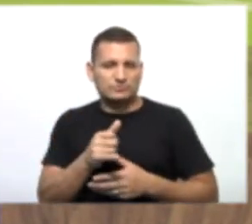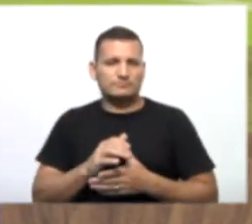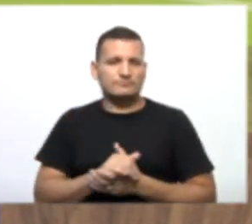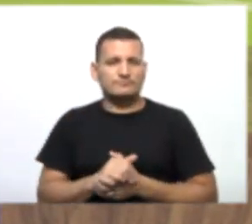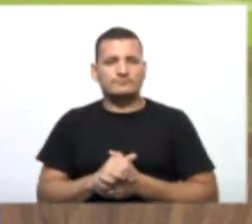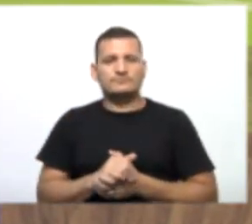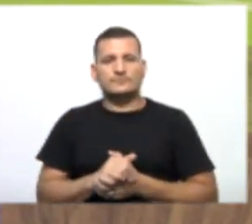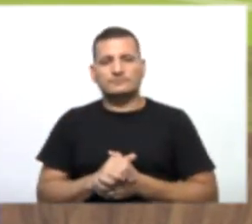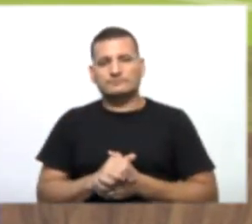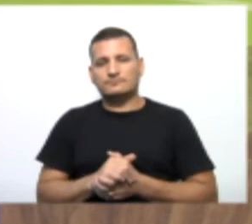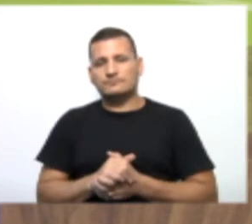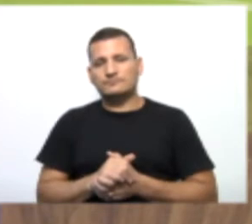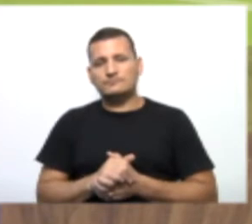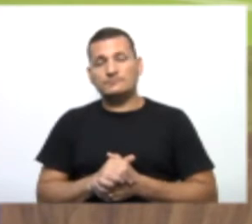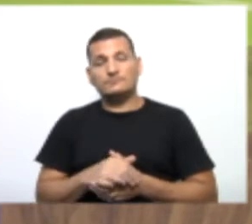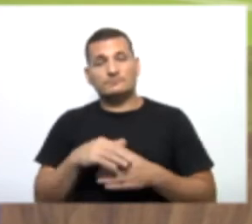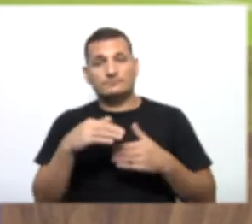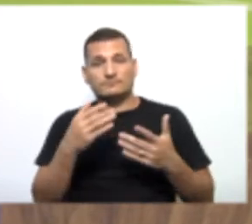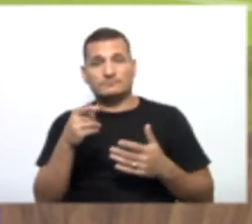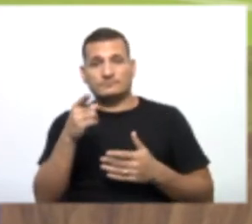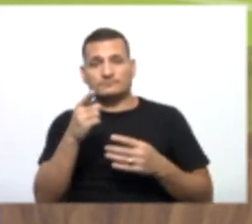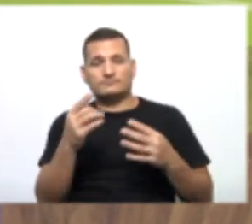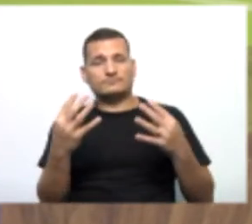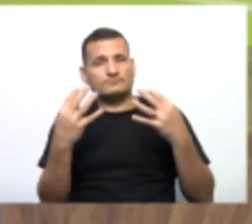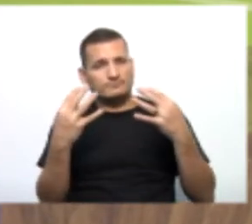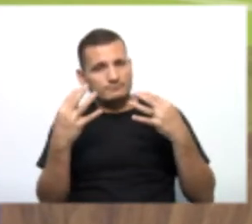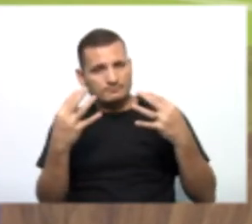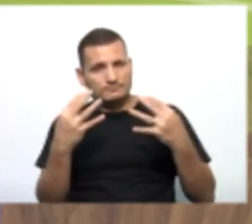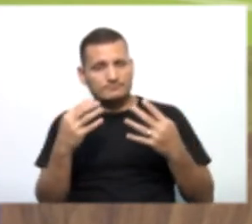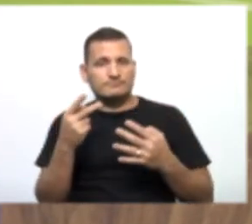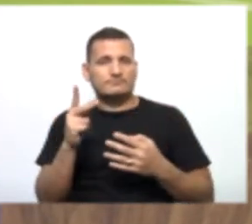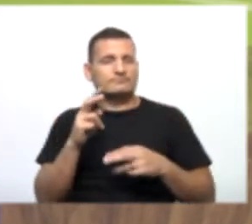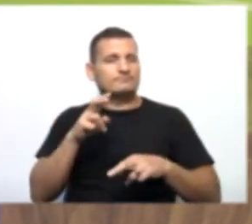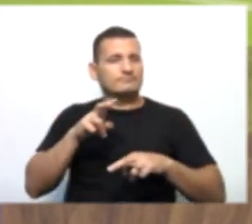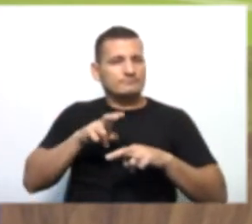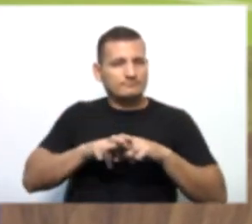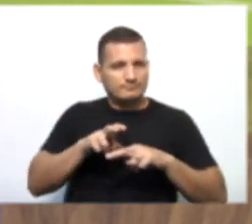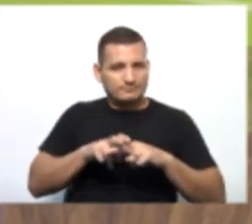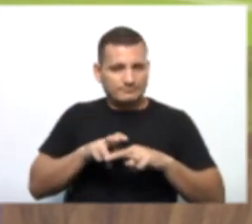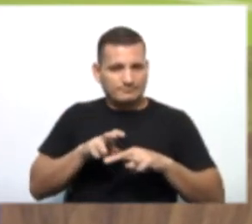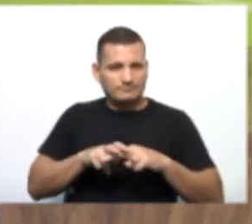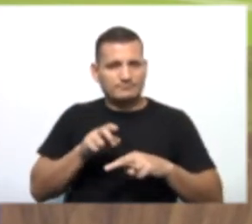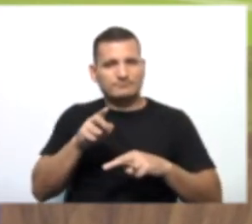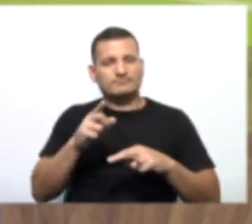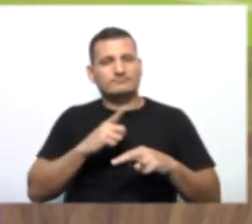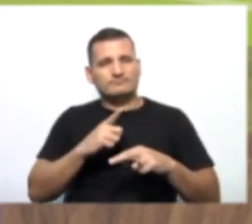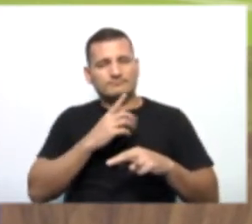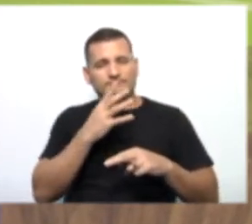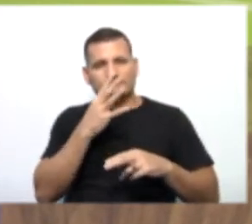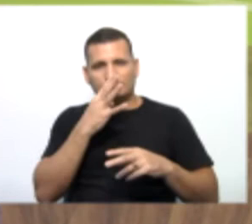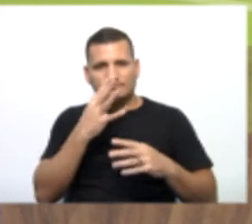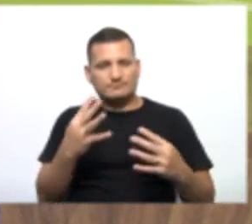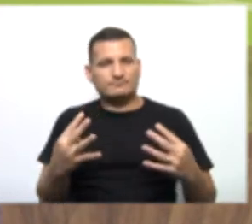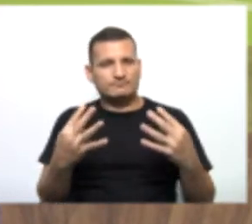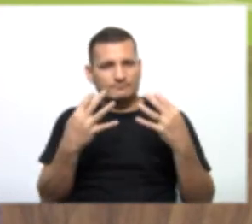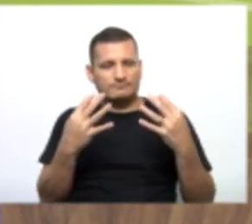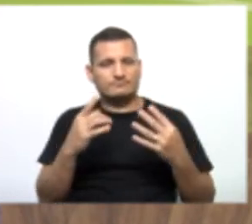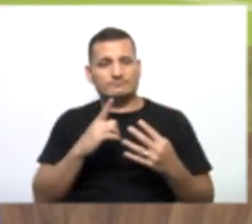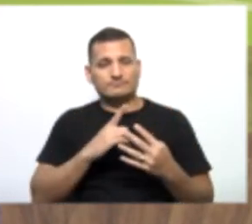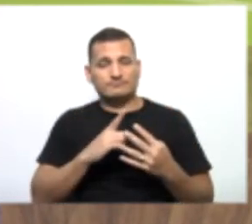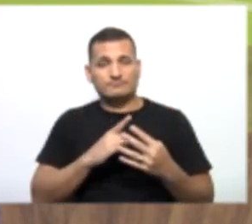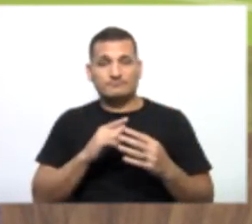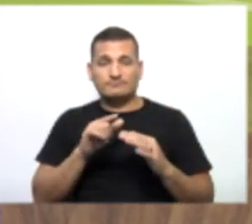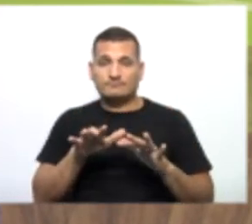Meu querido, você que está assistindo aí, você que está bem acomodado na sua carteira, você que está nos olhando aqui, nos assistindo aí